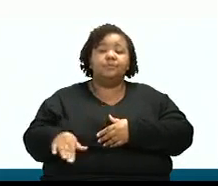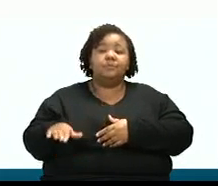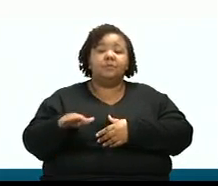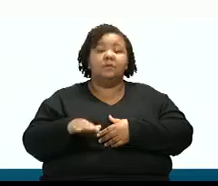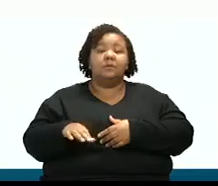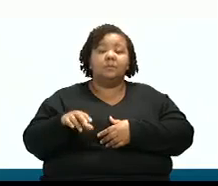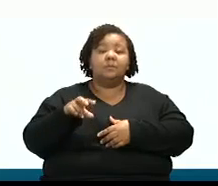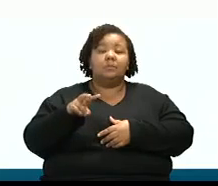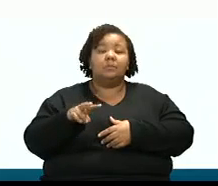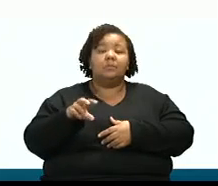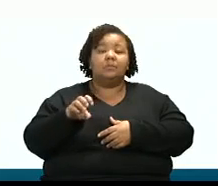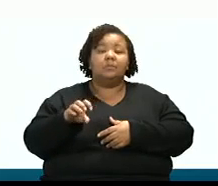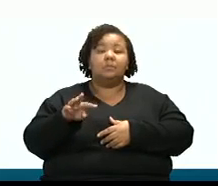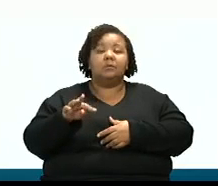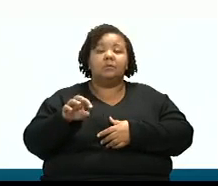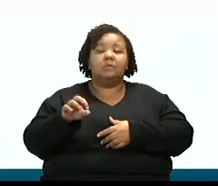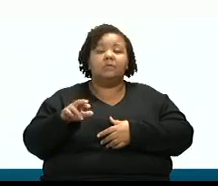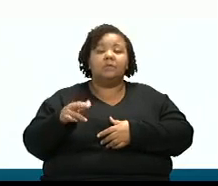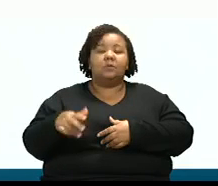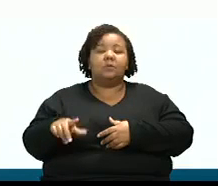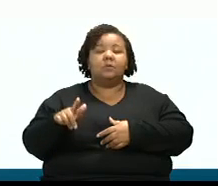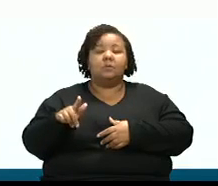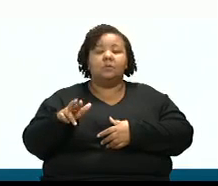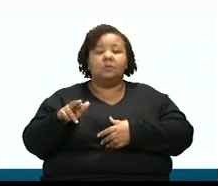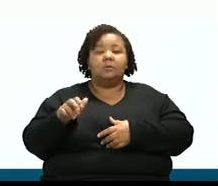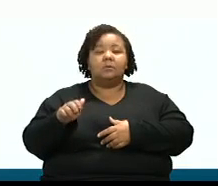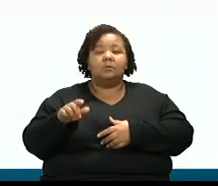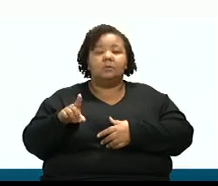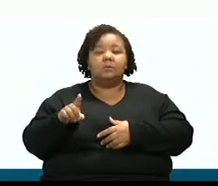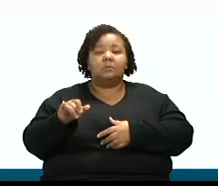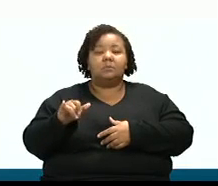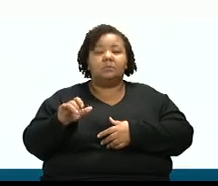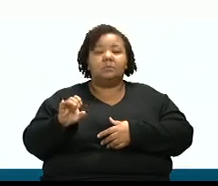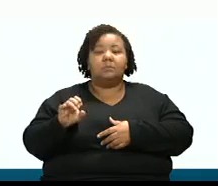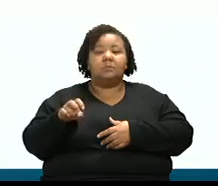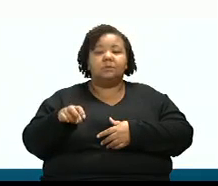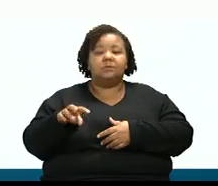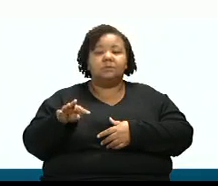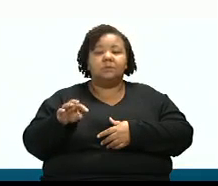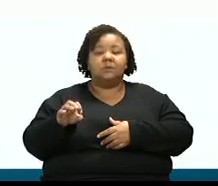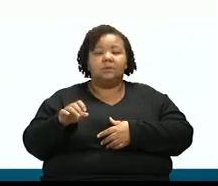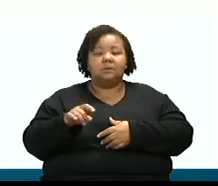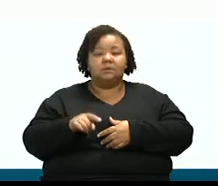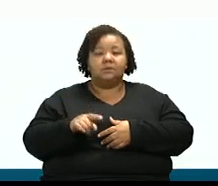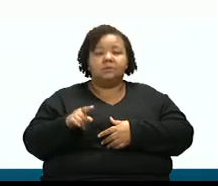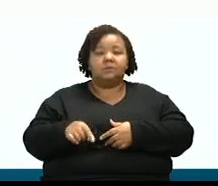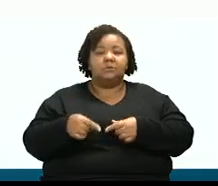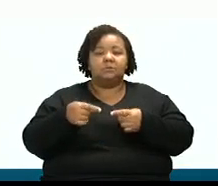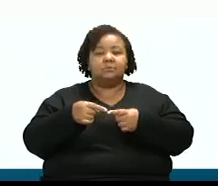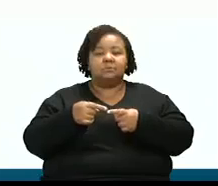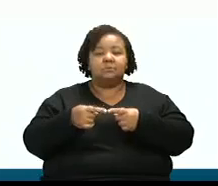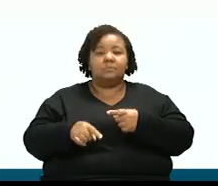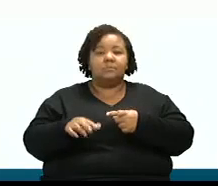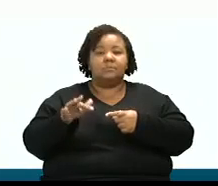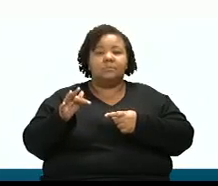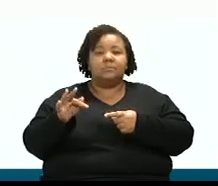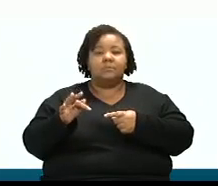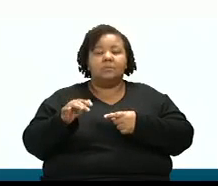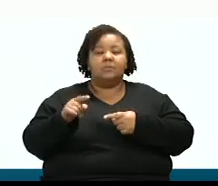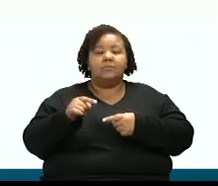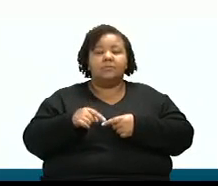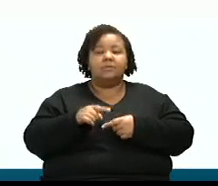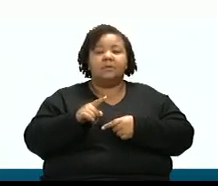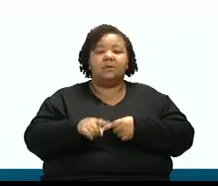vetor gradiente, né, por uma função de várias variáveis, cujo gradiente coincide com f, eu digo que ele